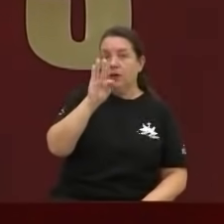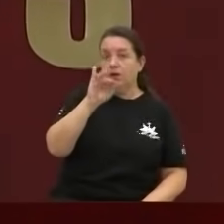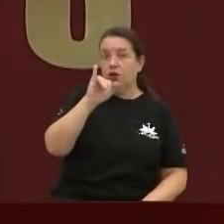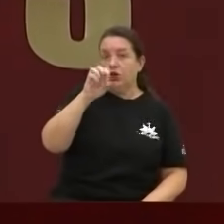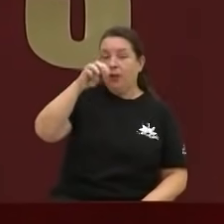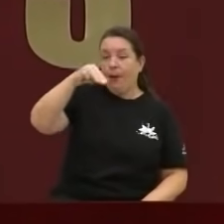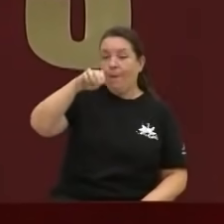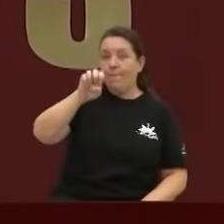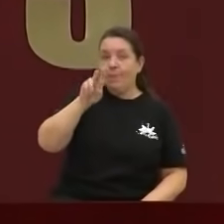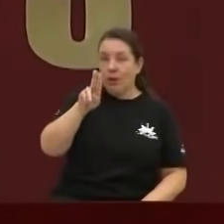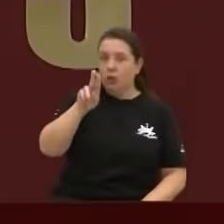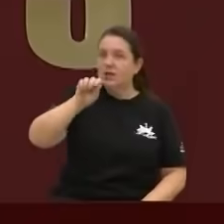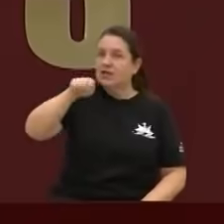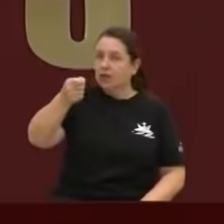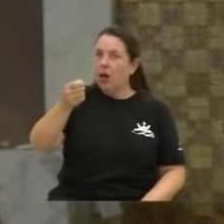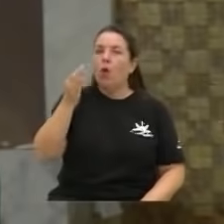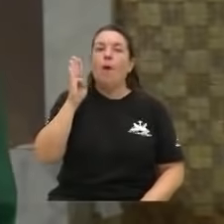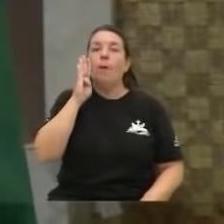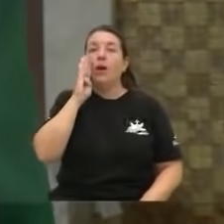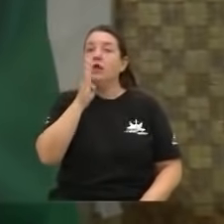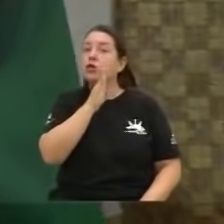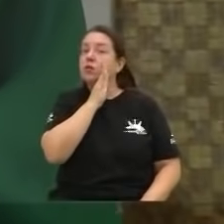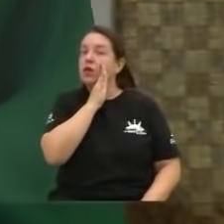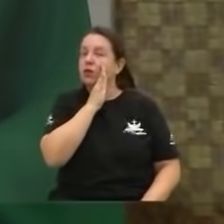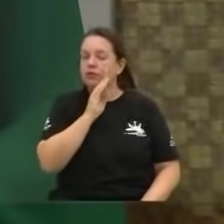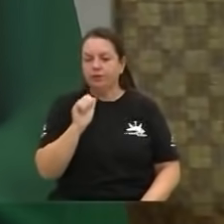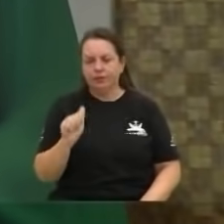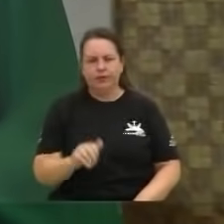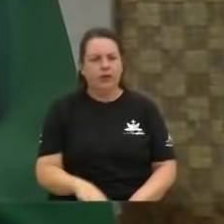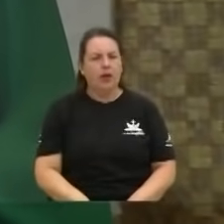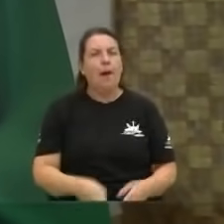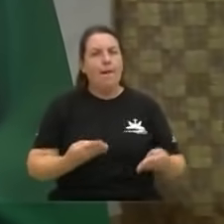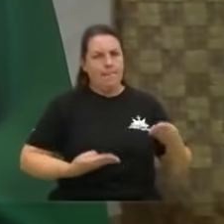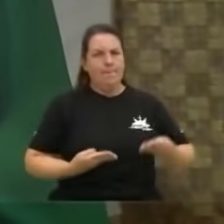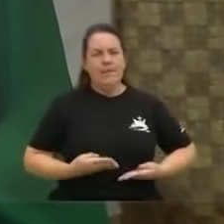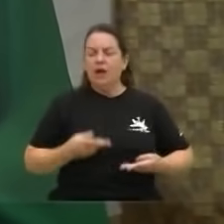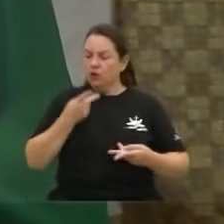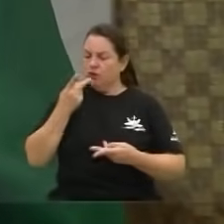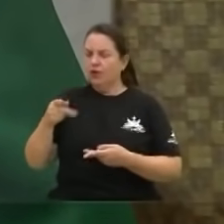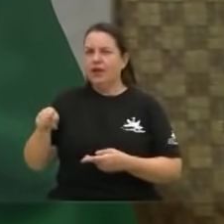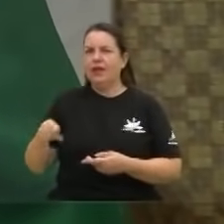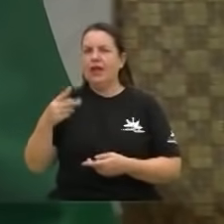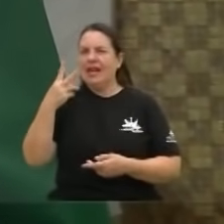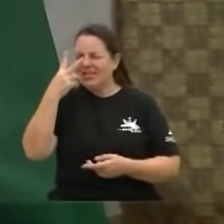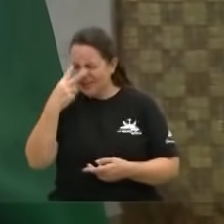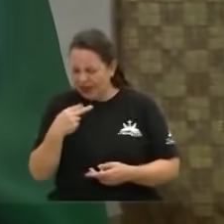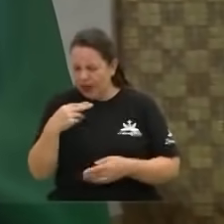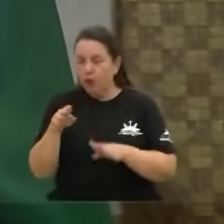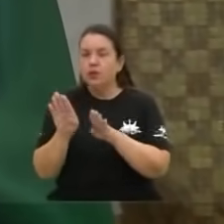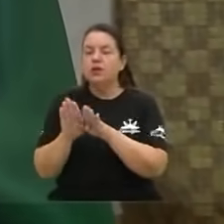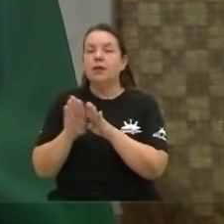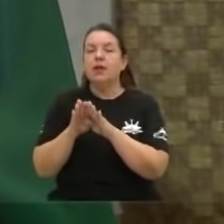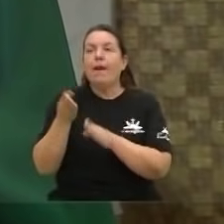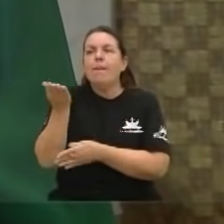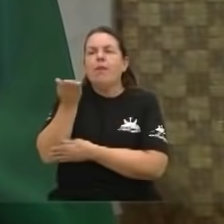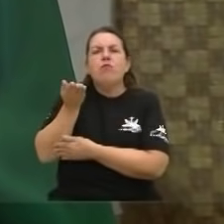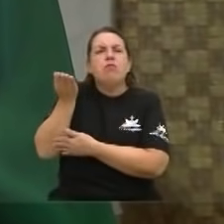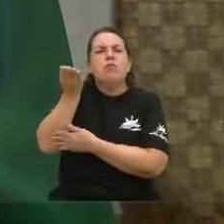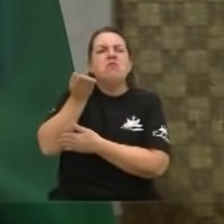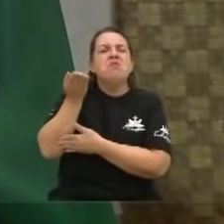Descreve Marcos que ele era um mendigo e cego, à beira do caminho.